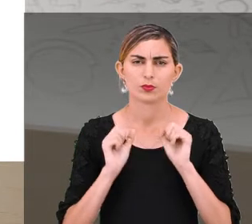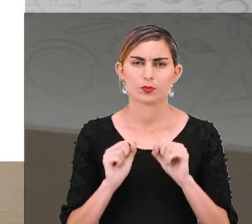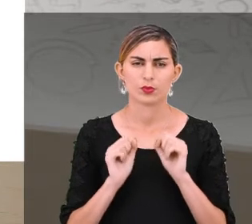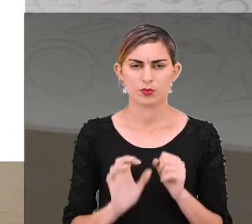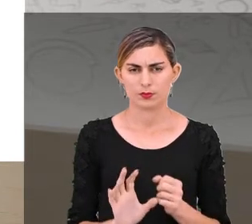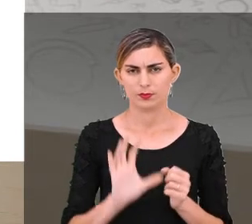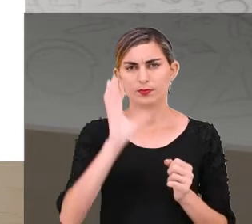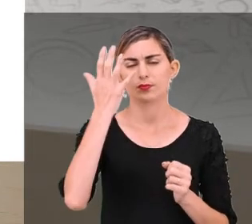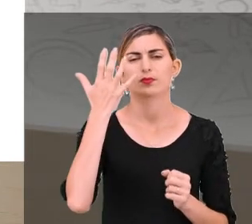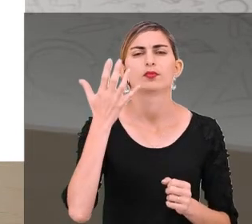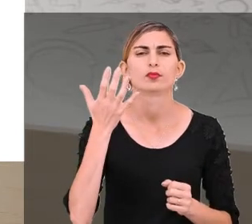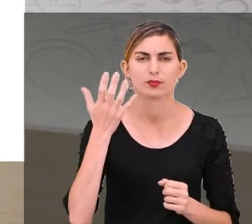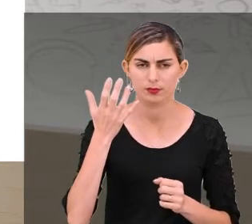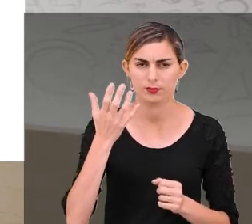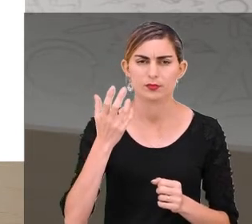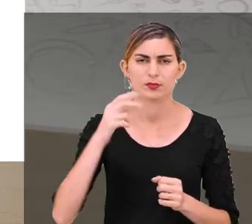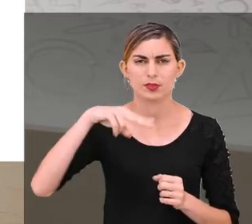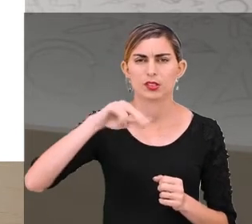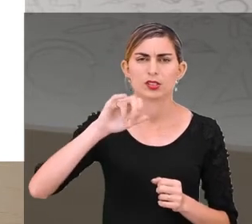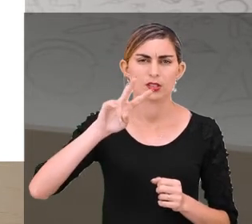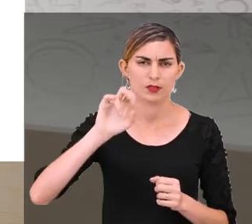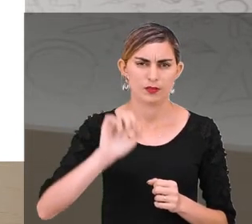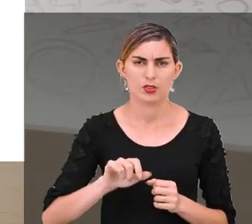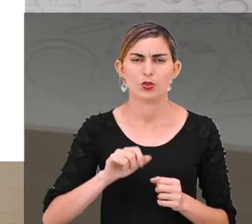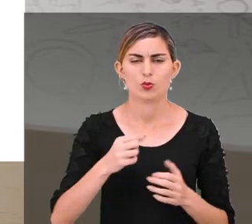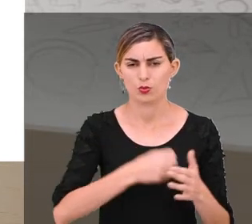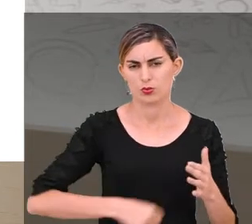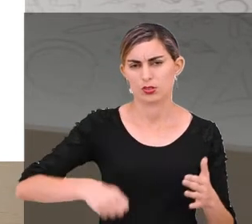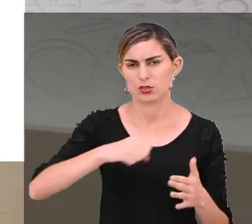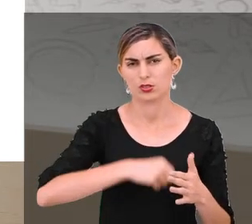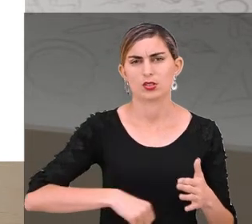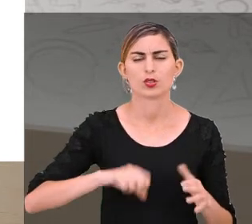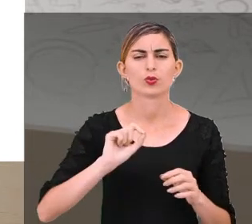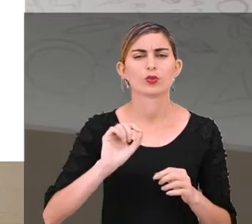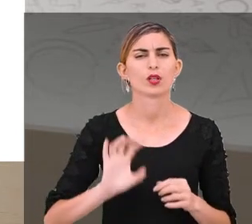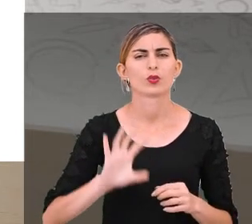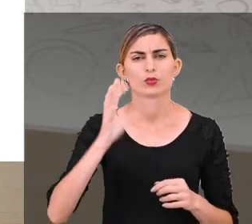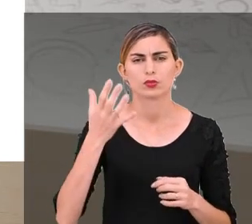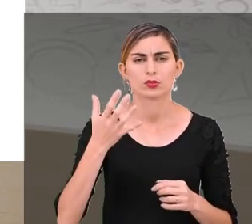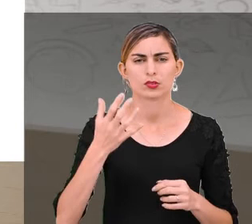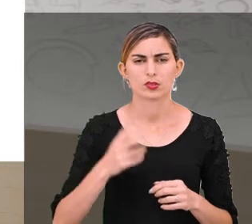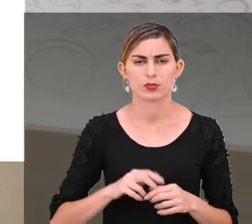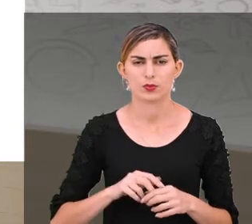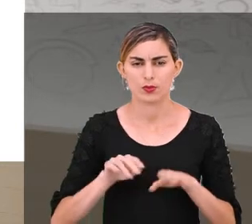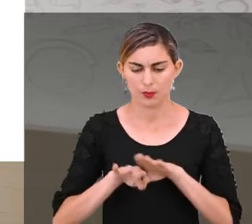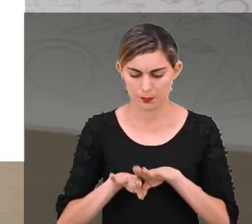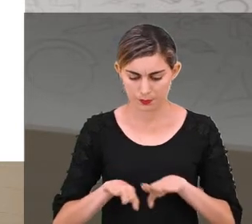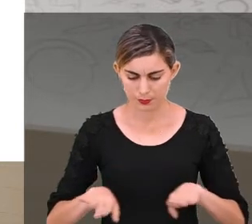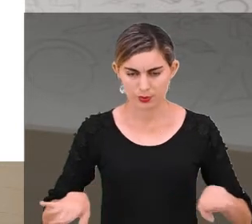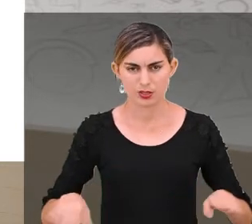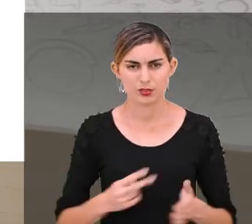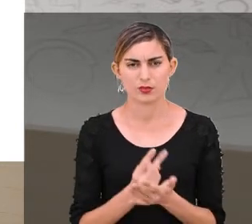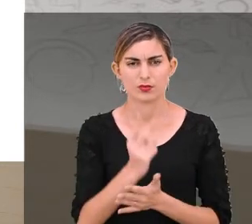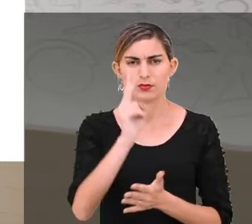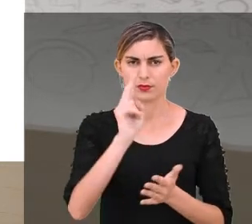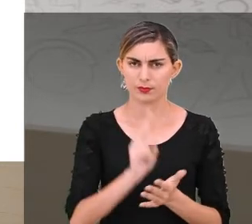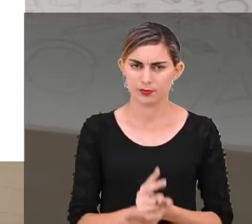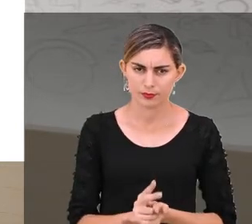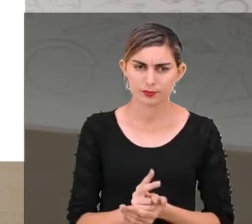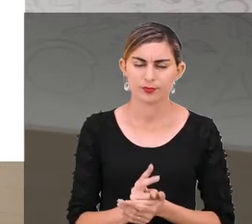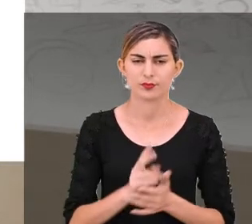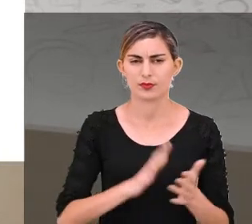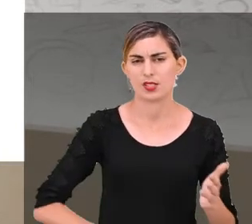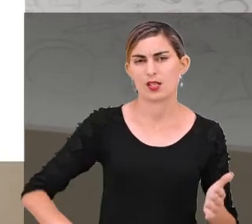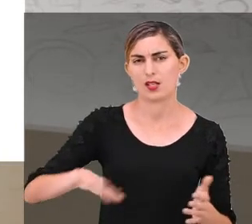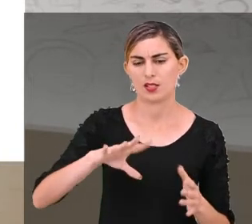que pode acontecer com queda no mesmo nível no caso desse cozinheiro? O que aconteceu? O piso ele estava